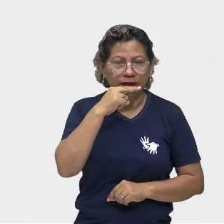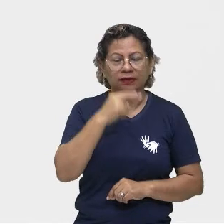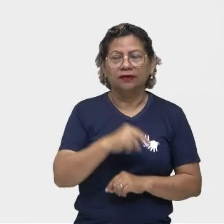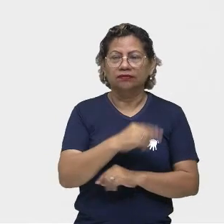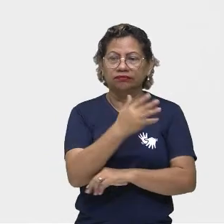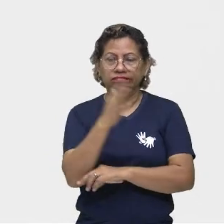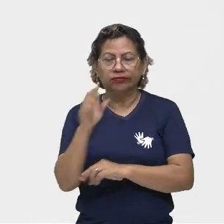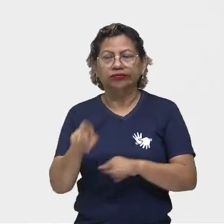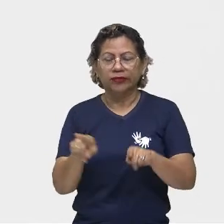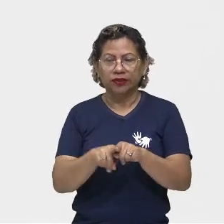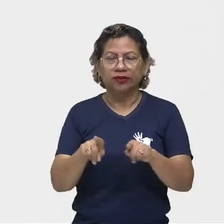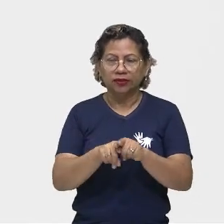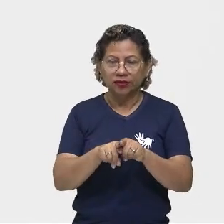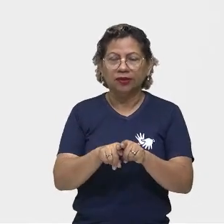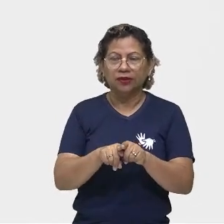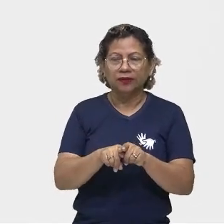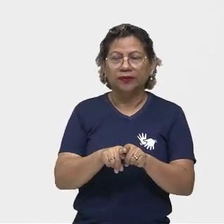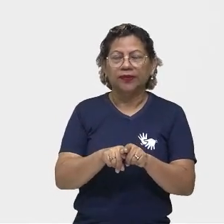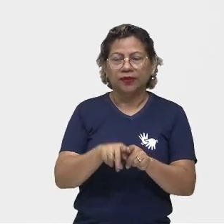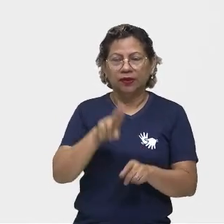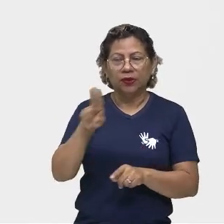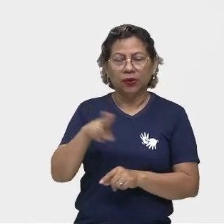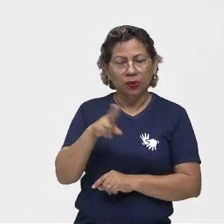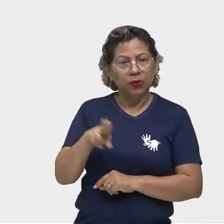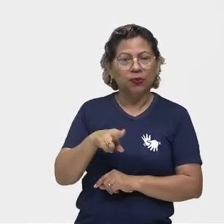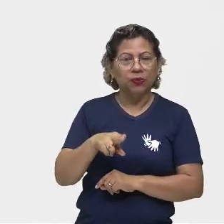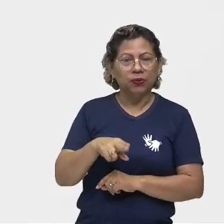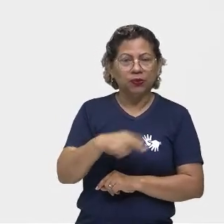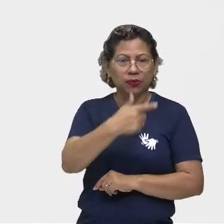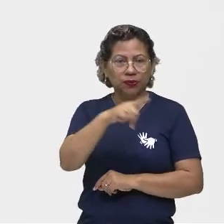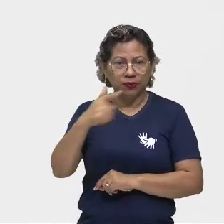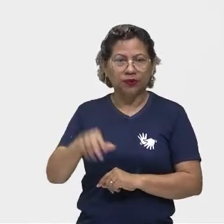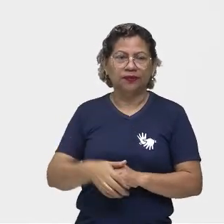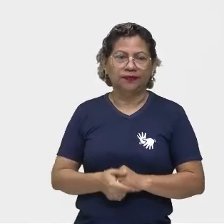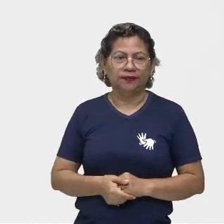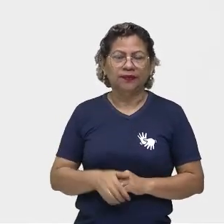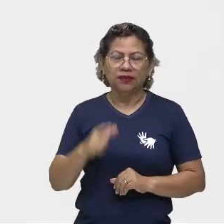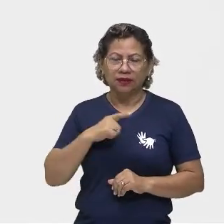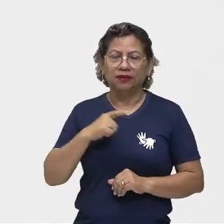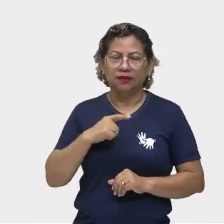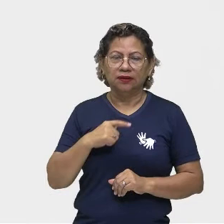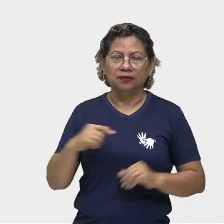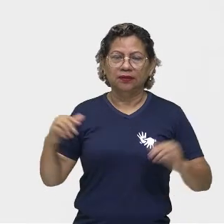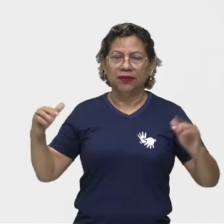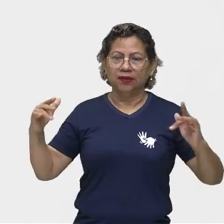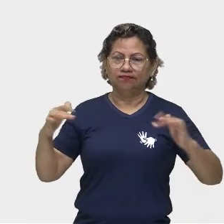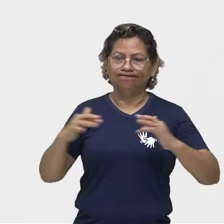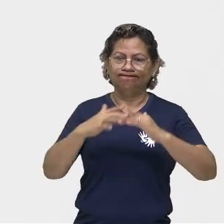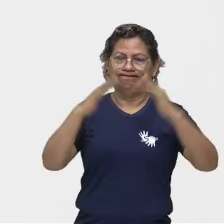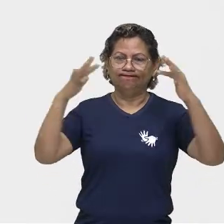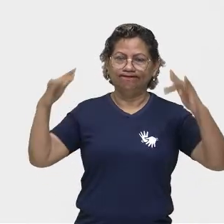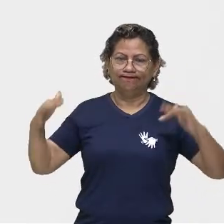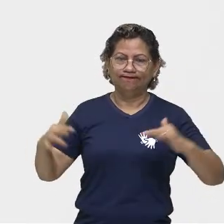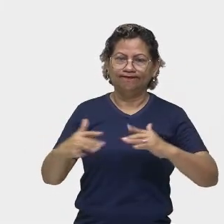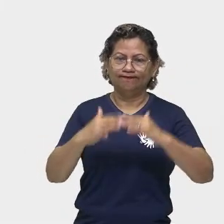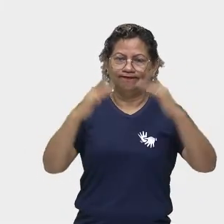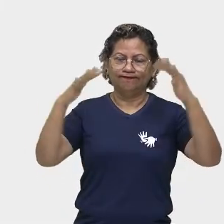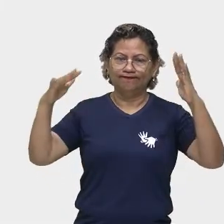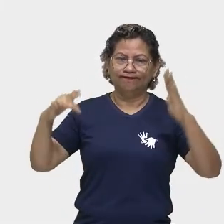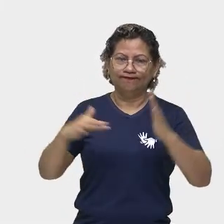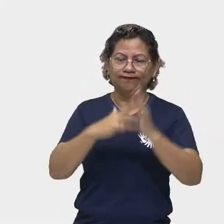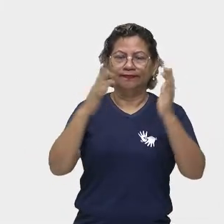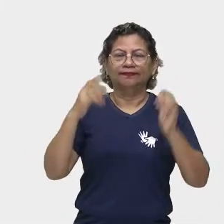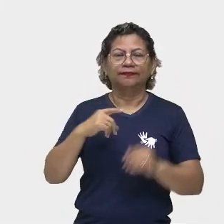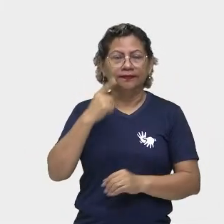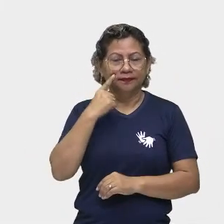estrume animal também. Mares e oceanos, natural da força das ondas. E a gente tem uma imagem que representa aí para a gente